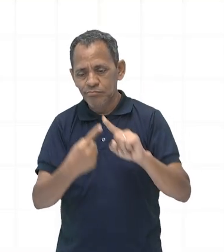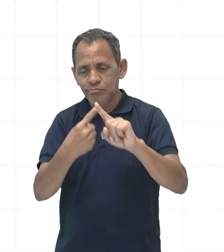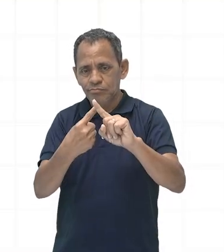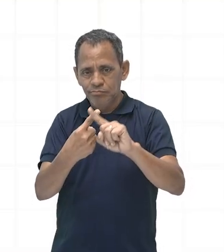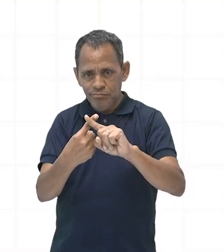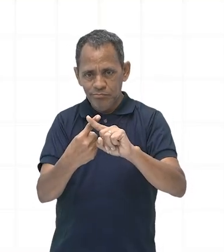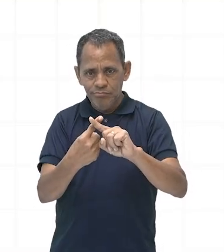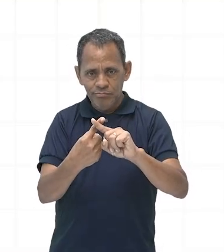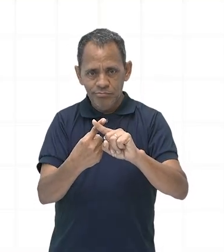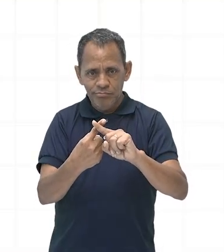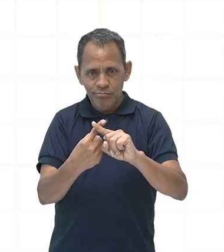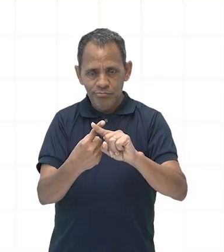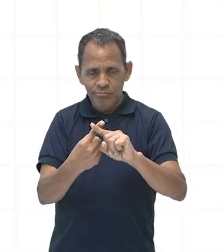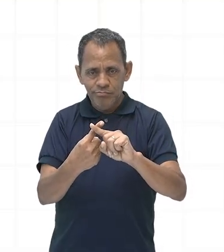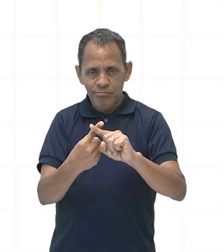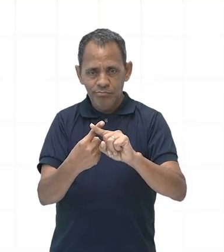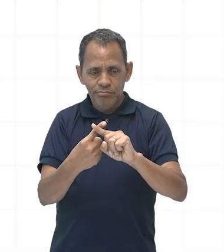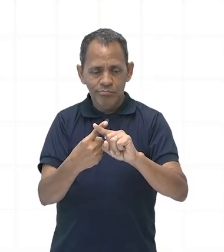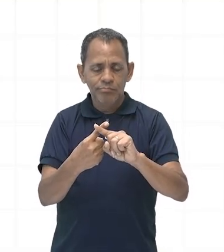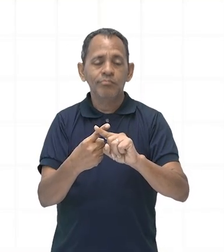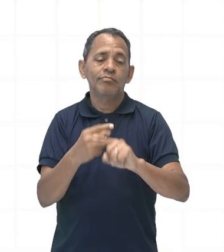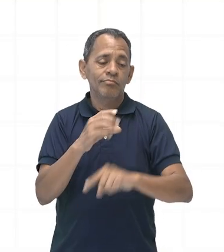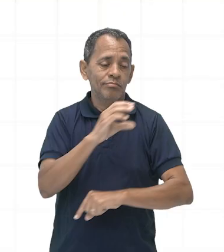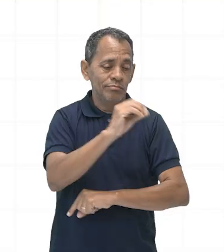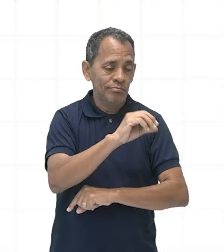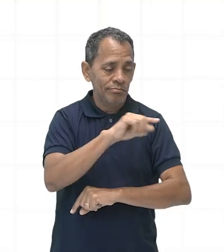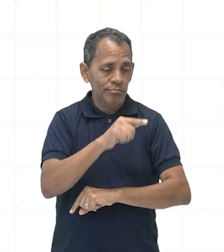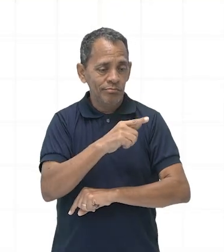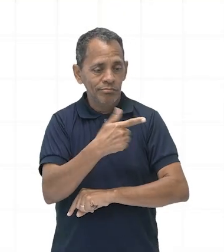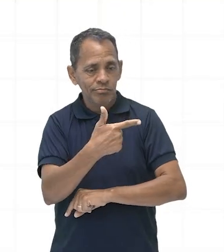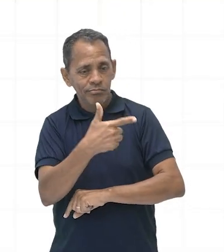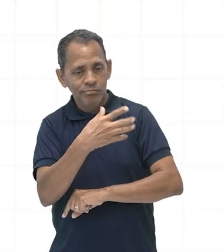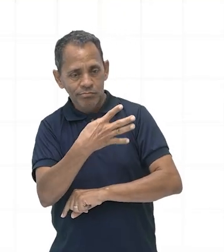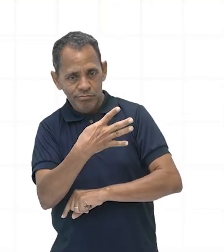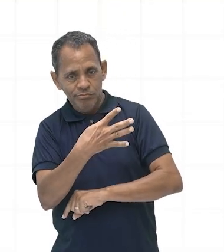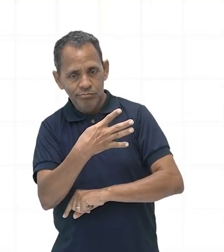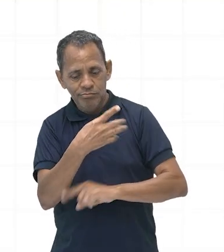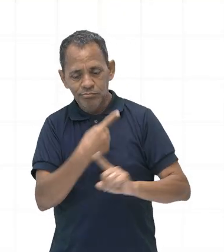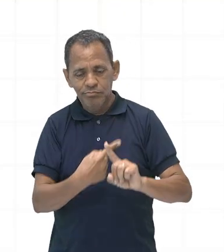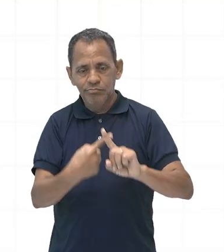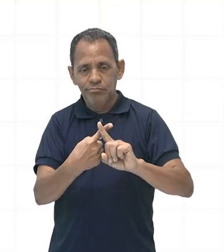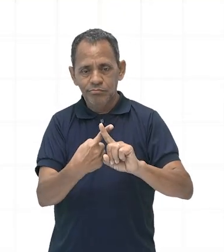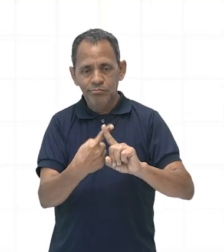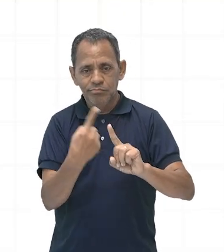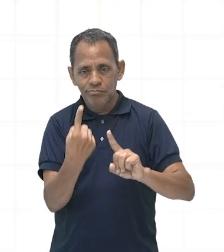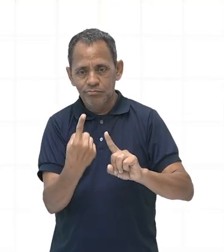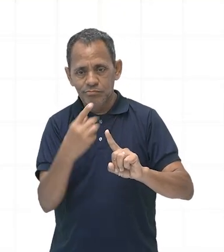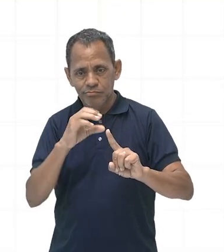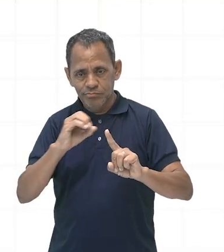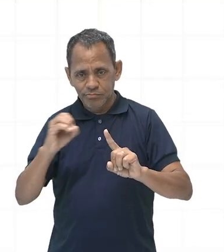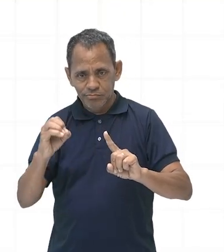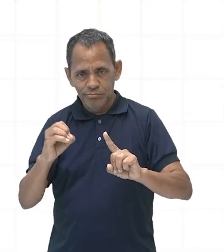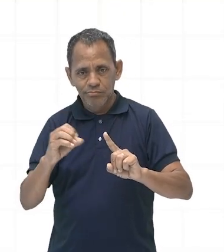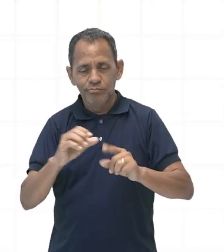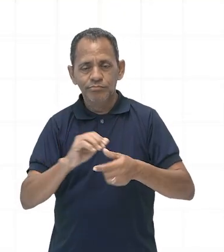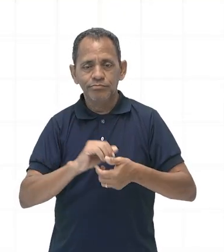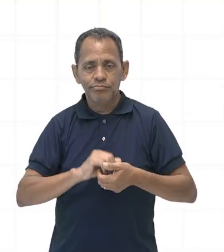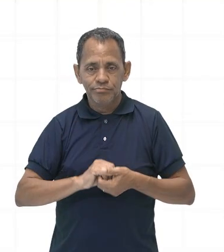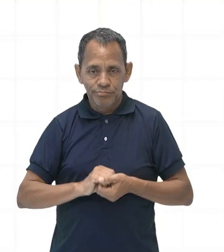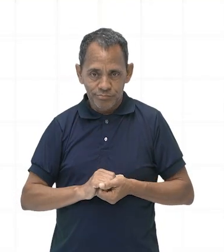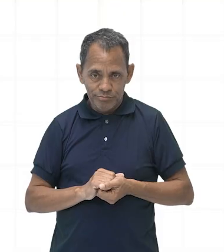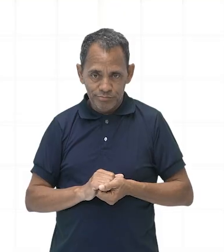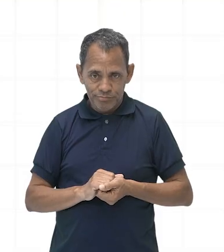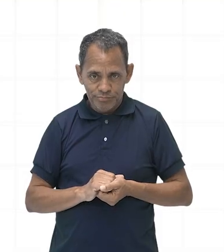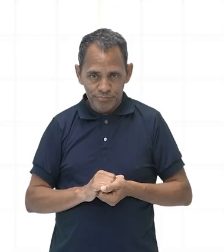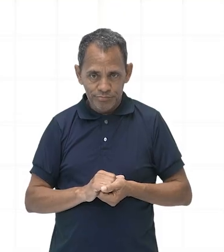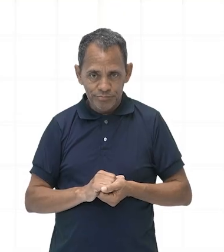180, que dá 0,24, vezes, então eu vou pegar 0,24